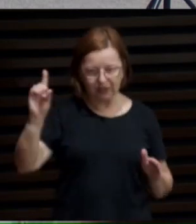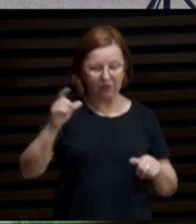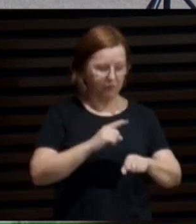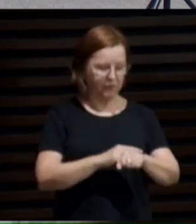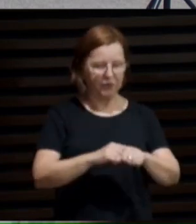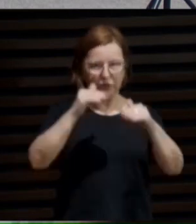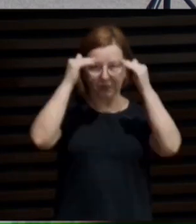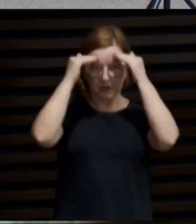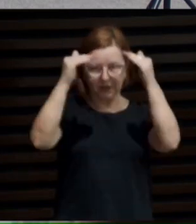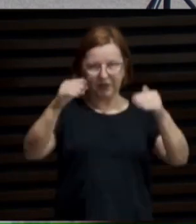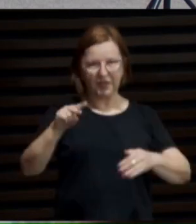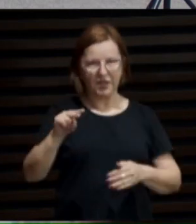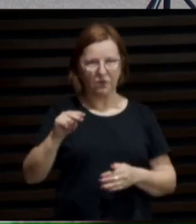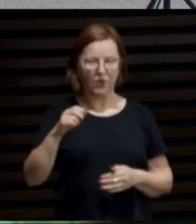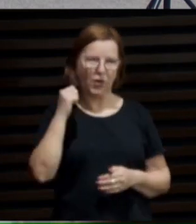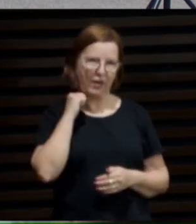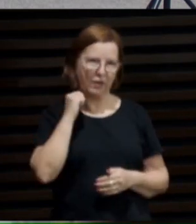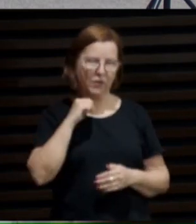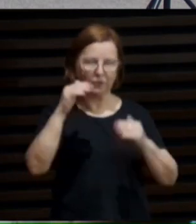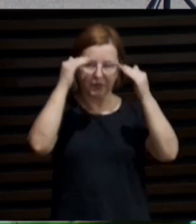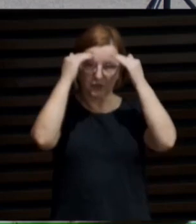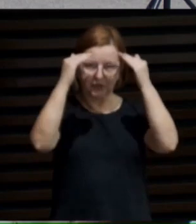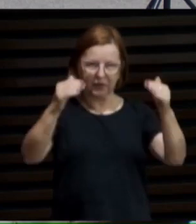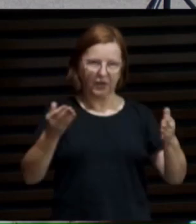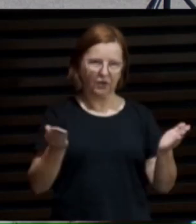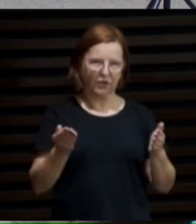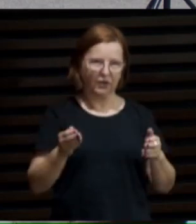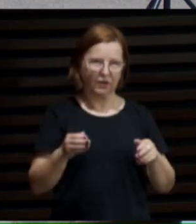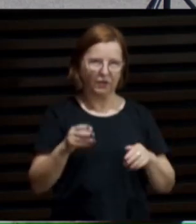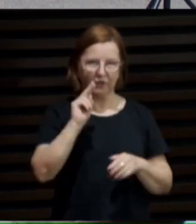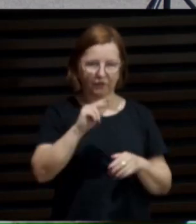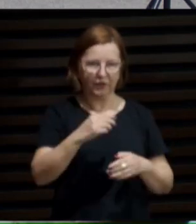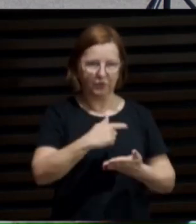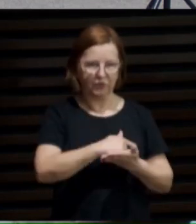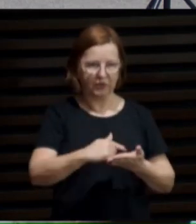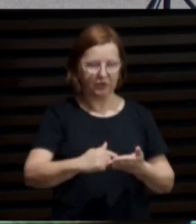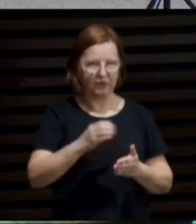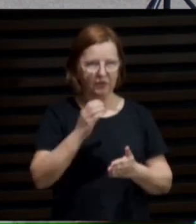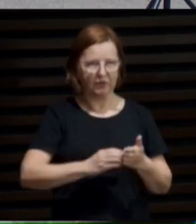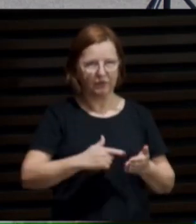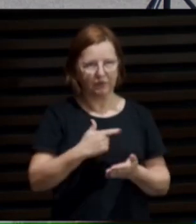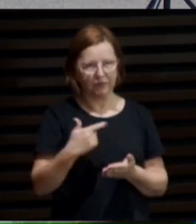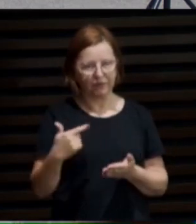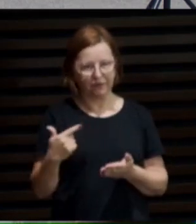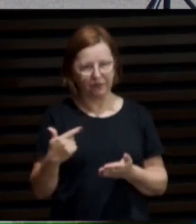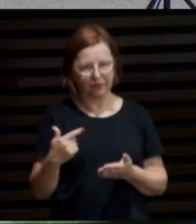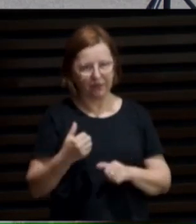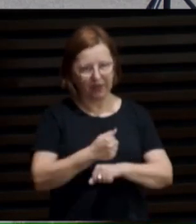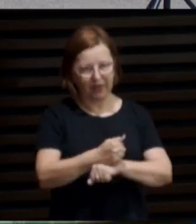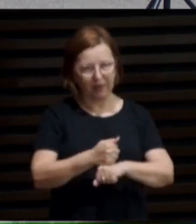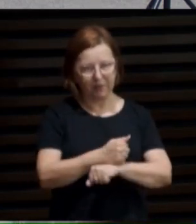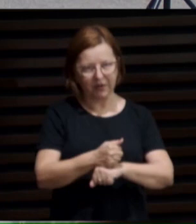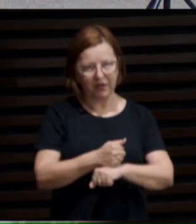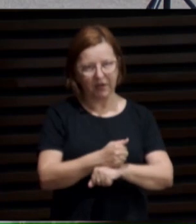obediência. Assim como Abel obedeceu, agora nós vemos em Gênesis capítulo 22 que Abraão